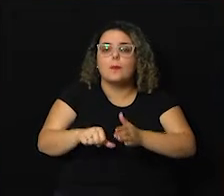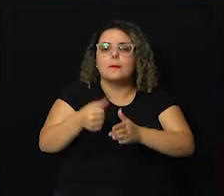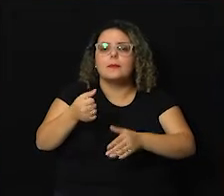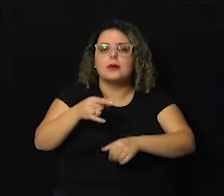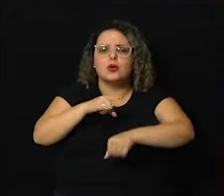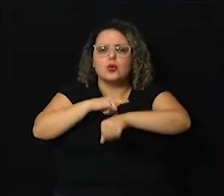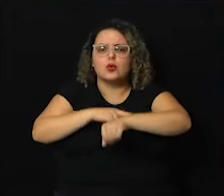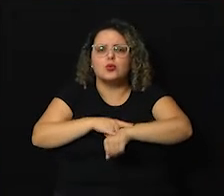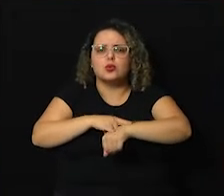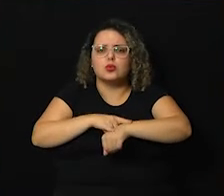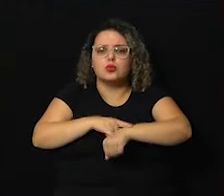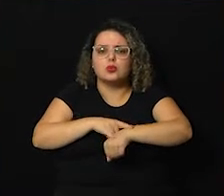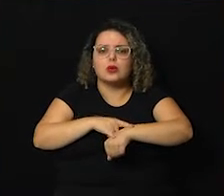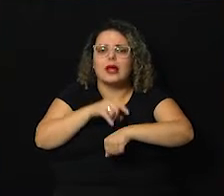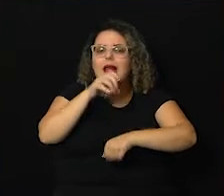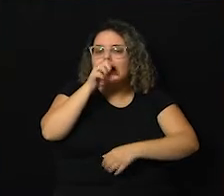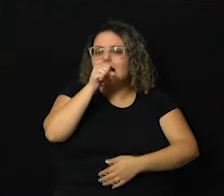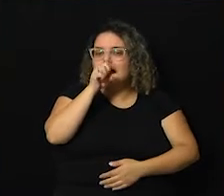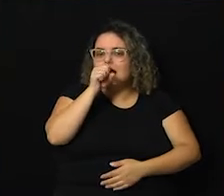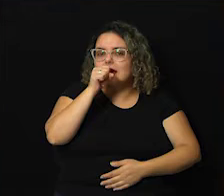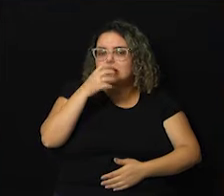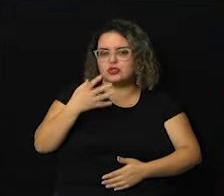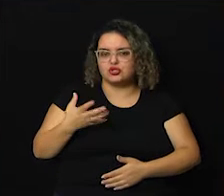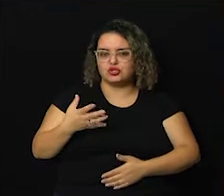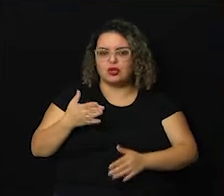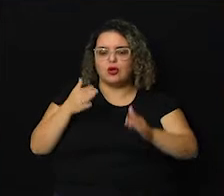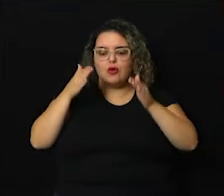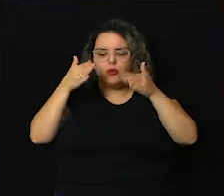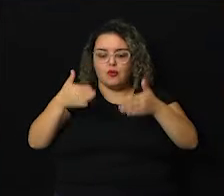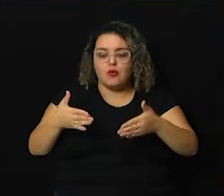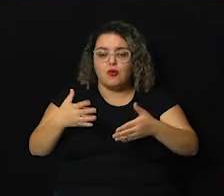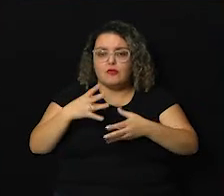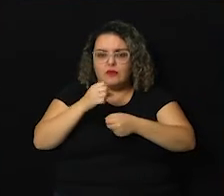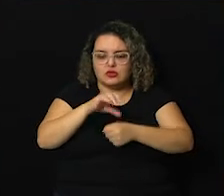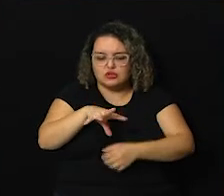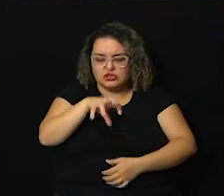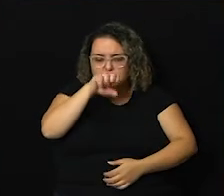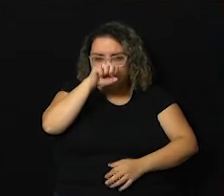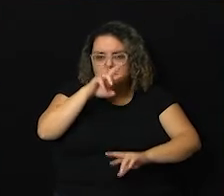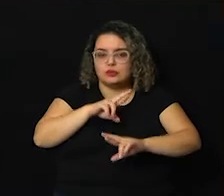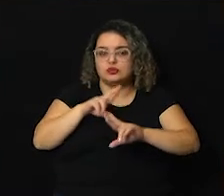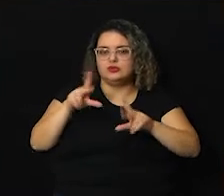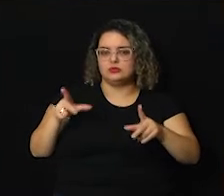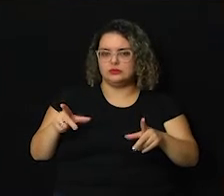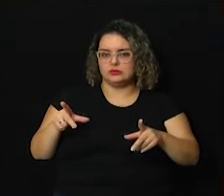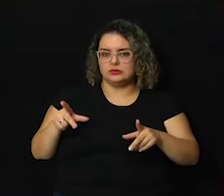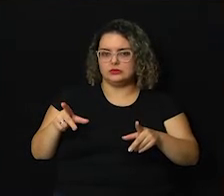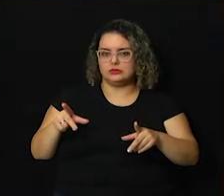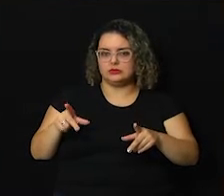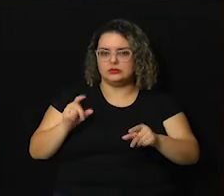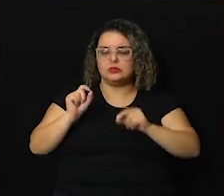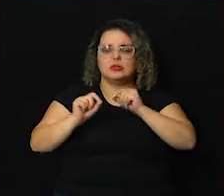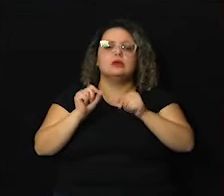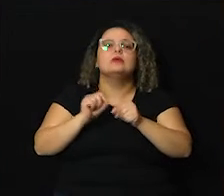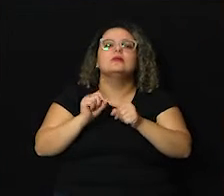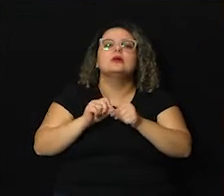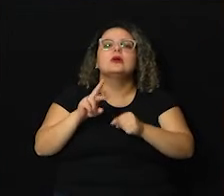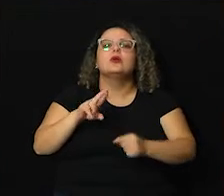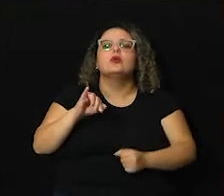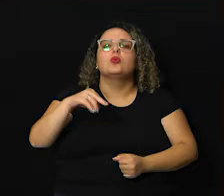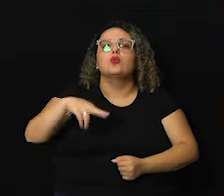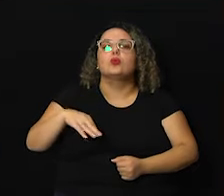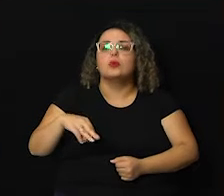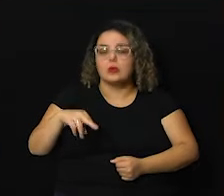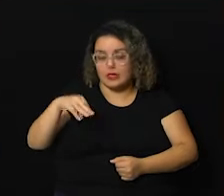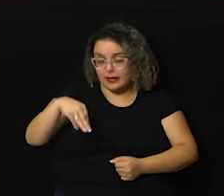primeiro xixi depois da corrida é cor de laranja, tá? Concentrado. O cheiro é diferente. Quem fez aquilo? Seu